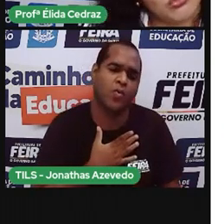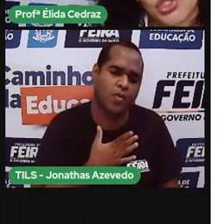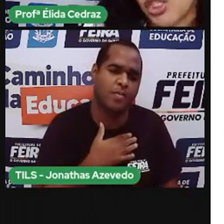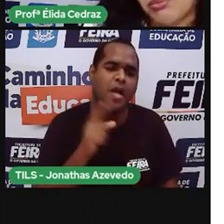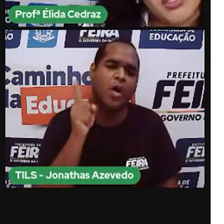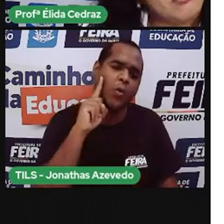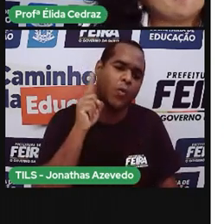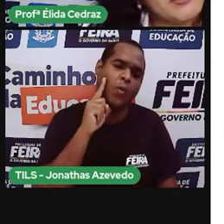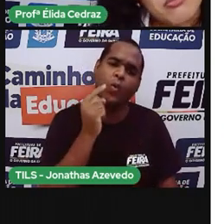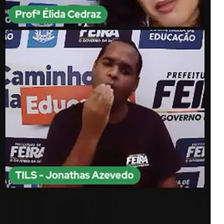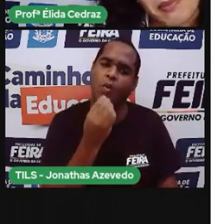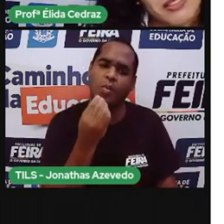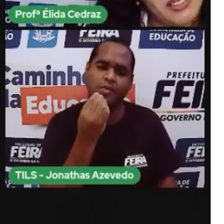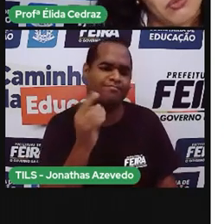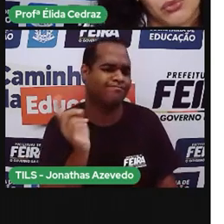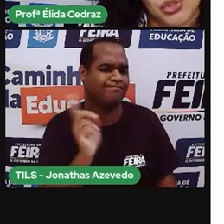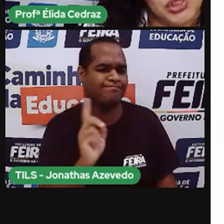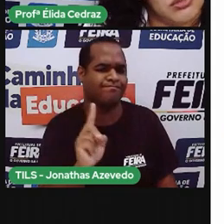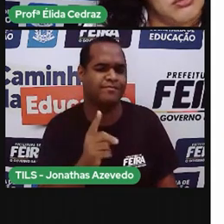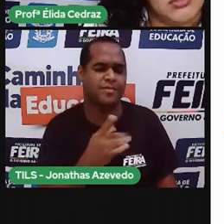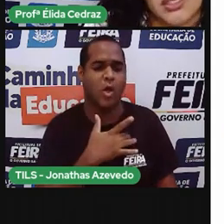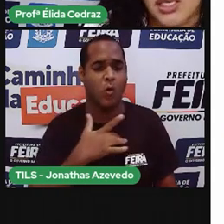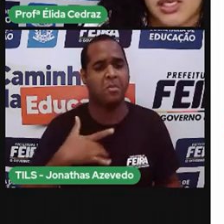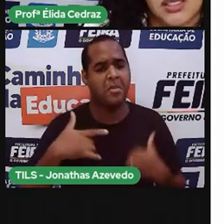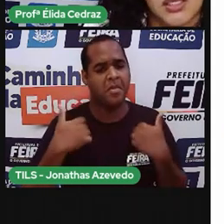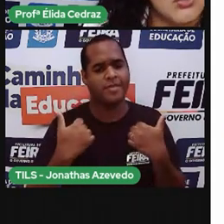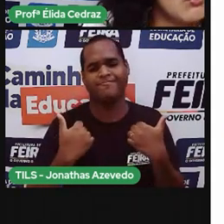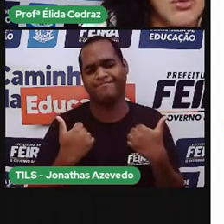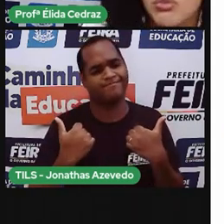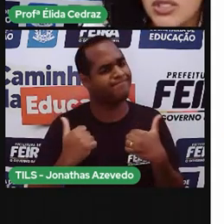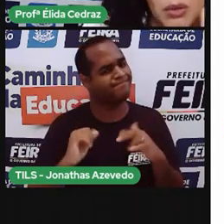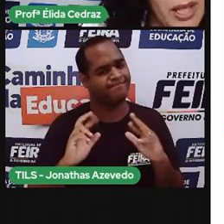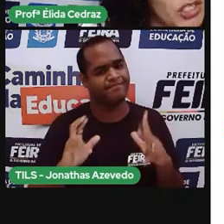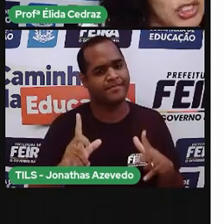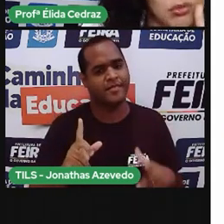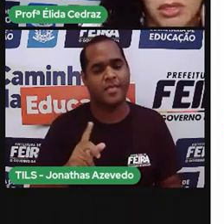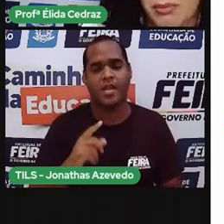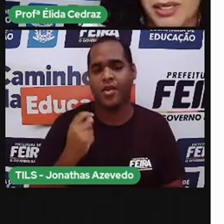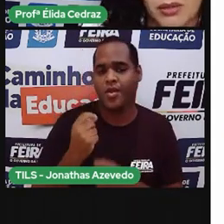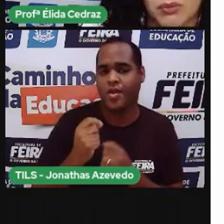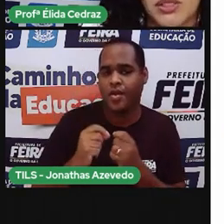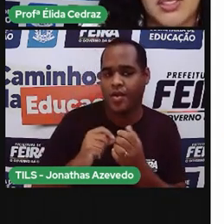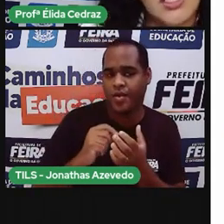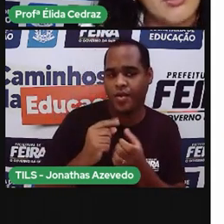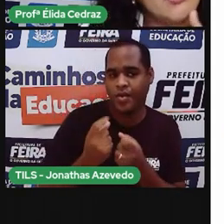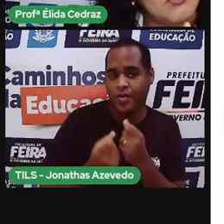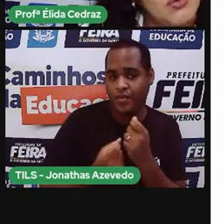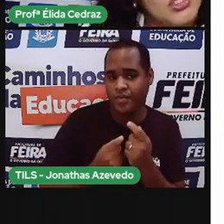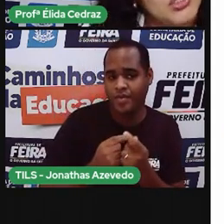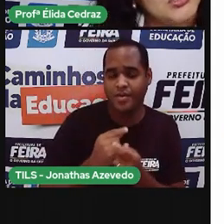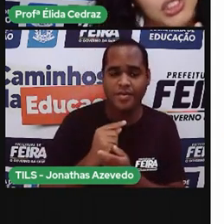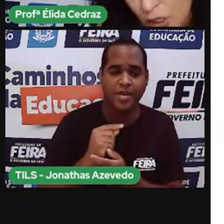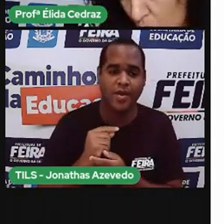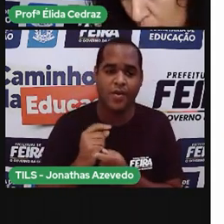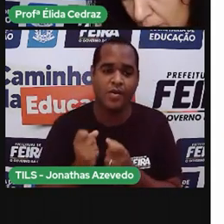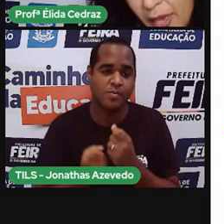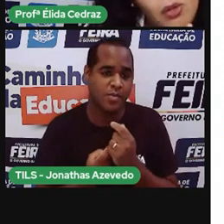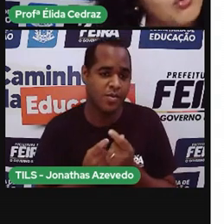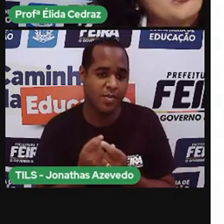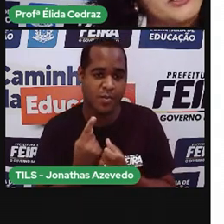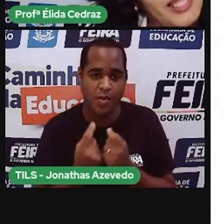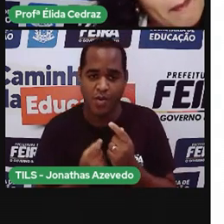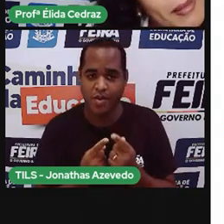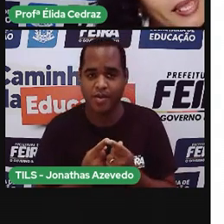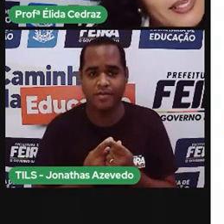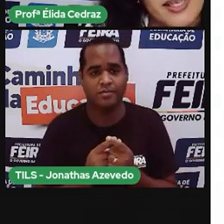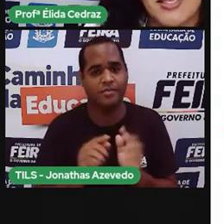como todo dia porque não faz bem para a saúde. É, eu não como salgadinho também. Eu gosto de comer